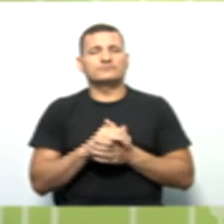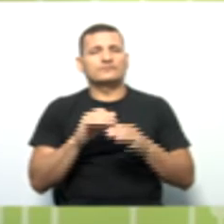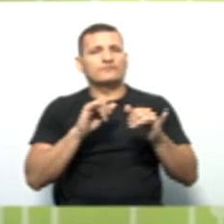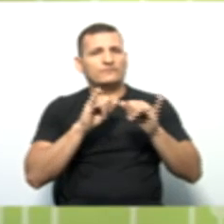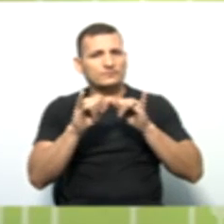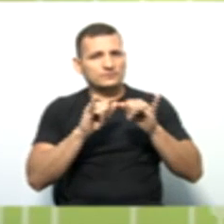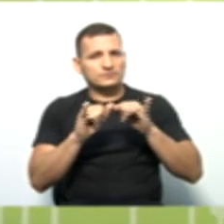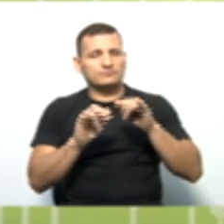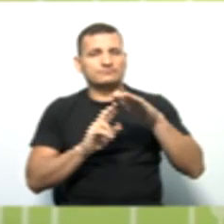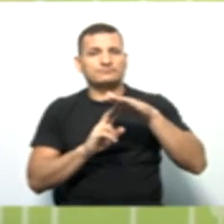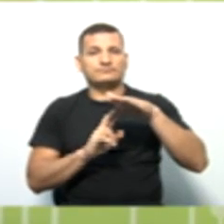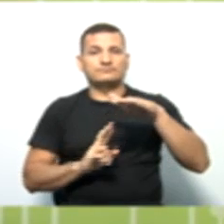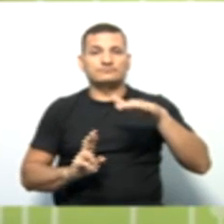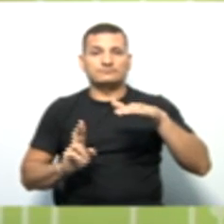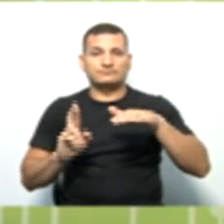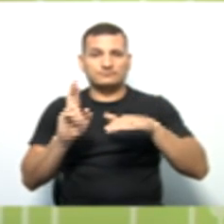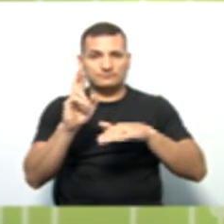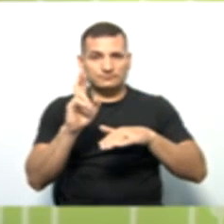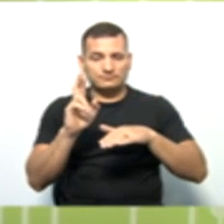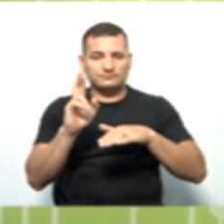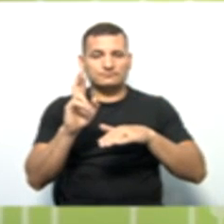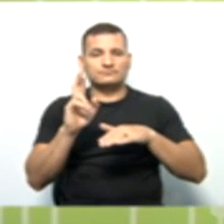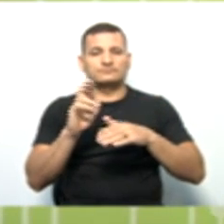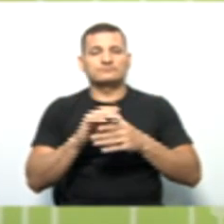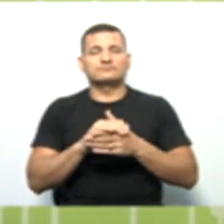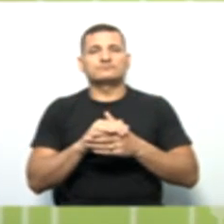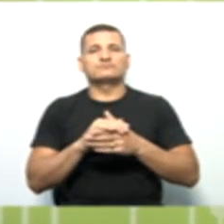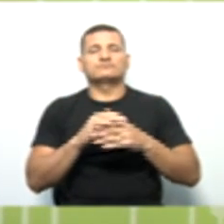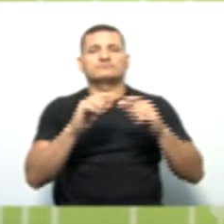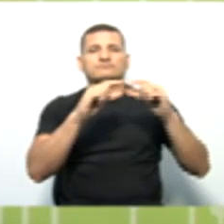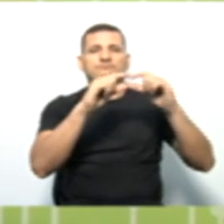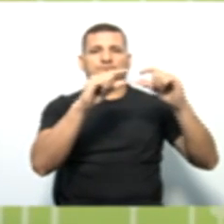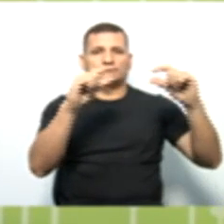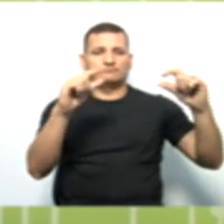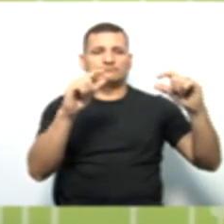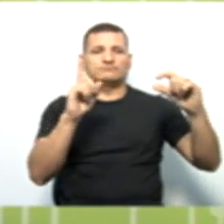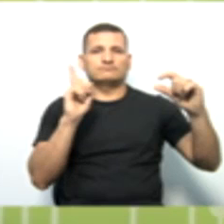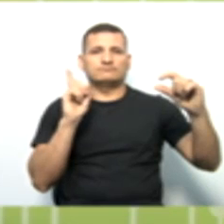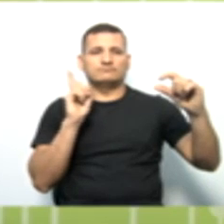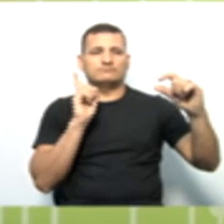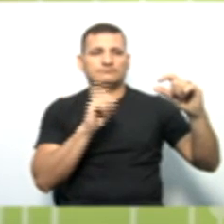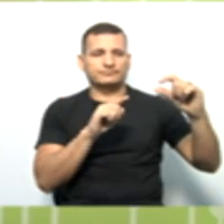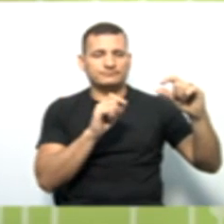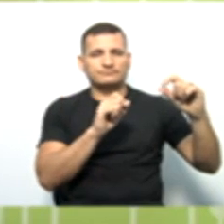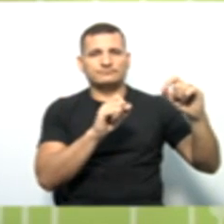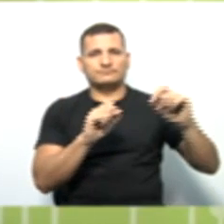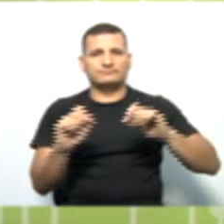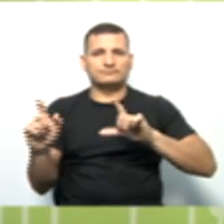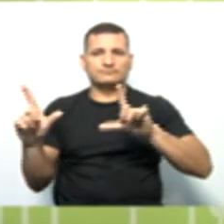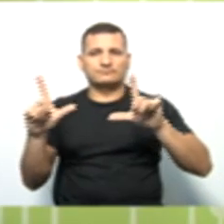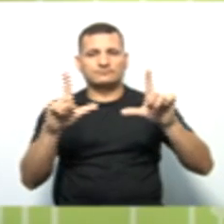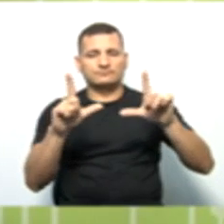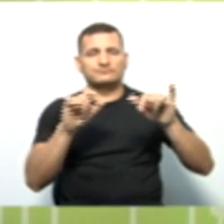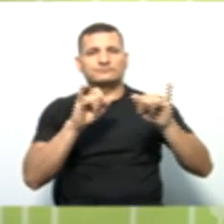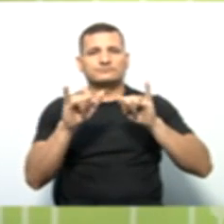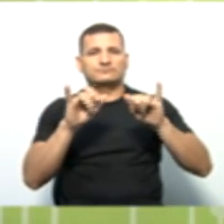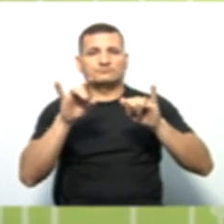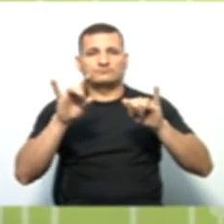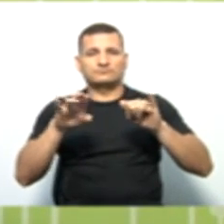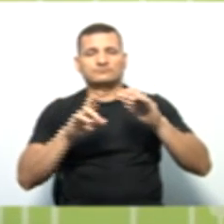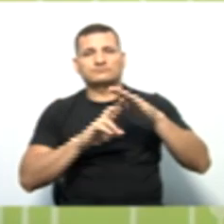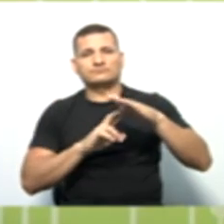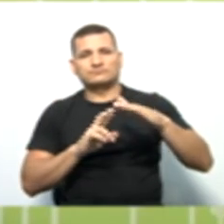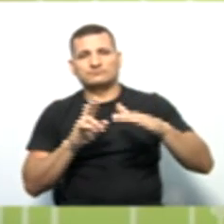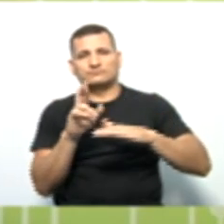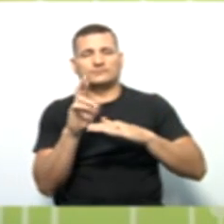da reitoria. Então, vamos criar uma aba ou um link que nos leve apenas a essas informações da reitoria. Não é isso? Quem é